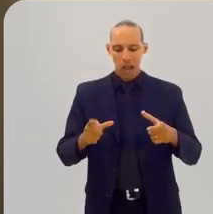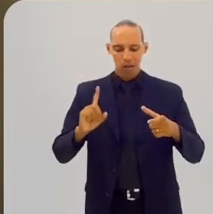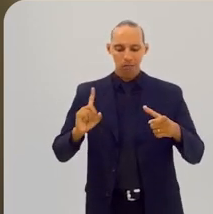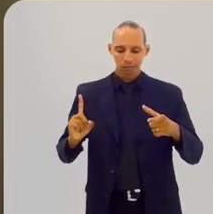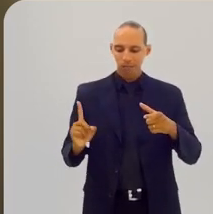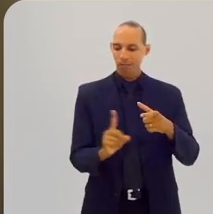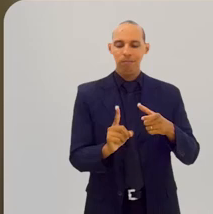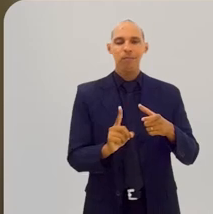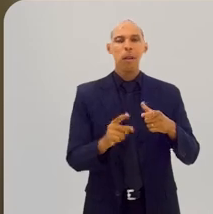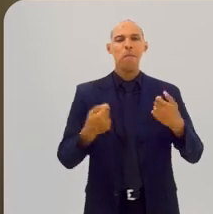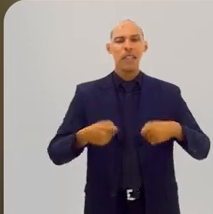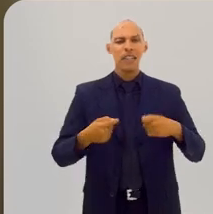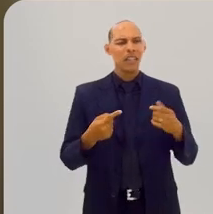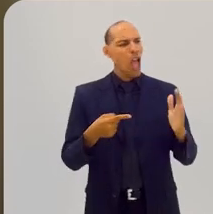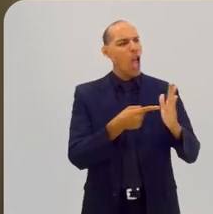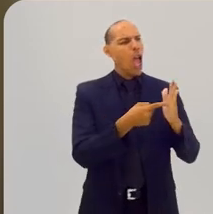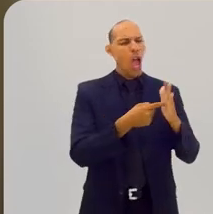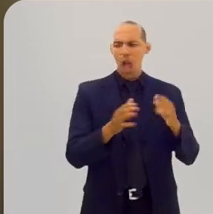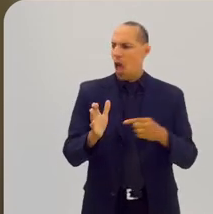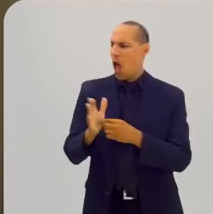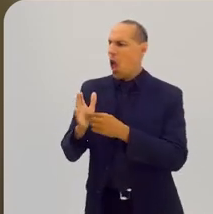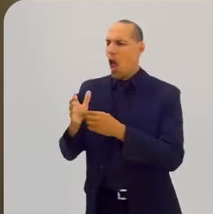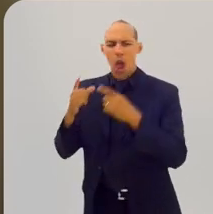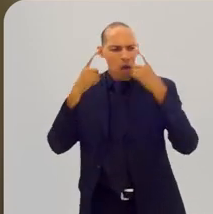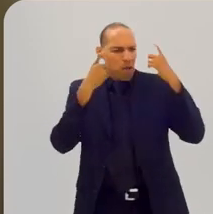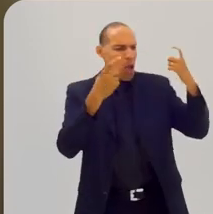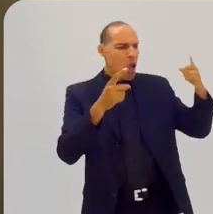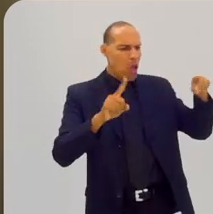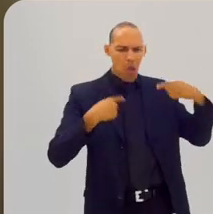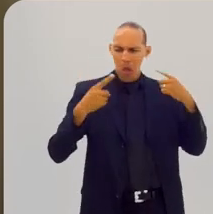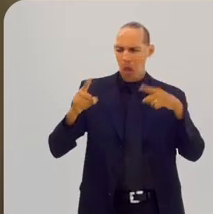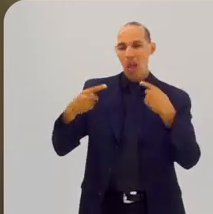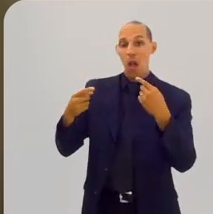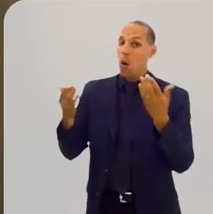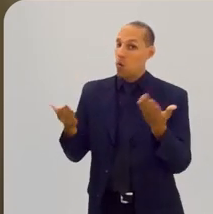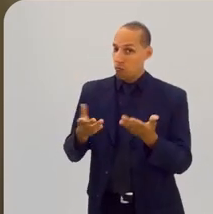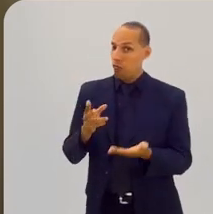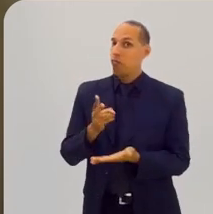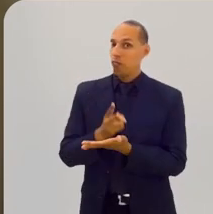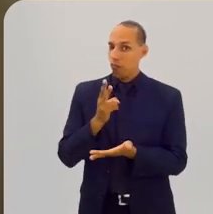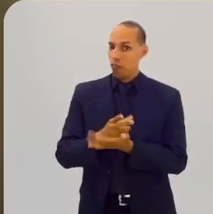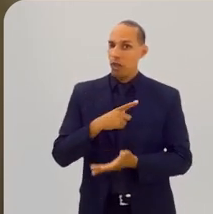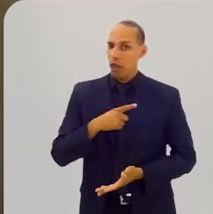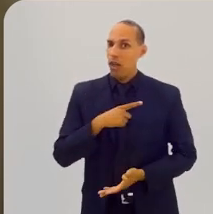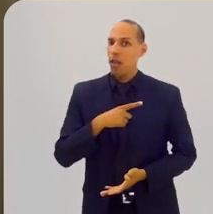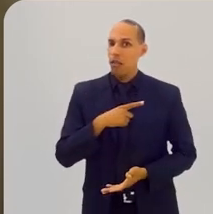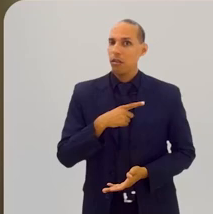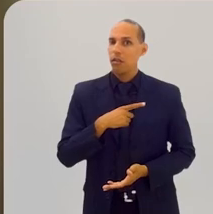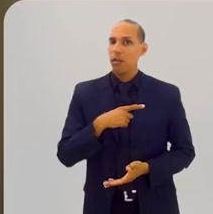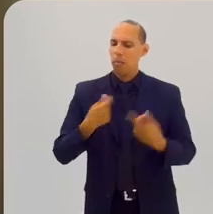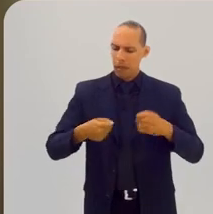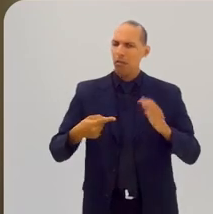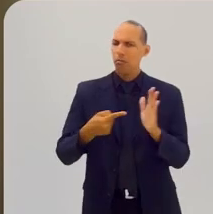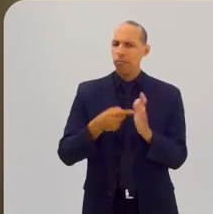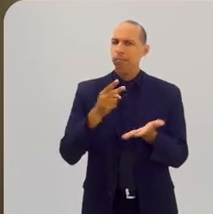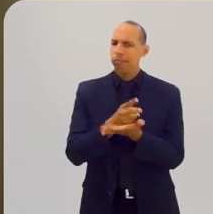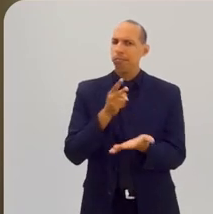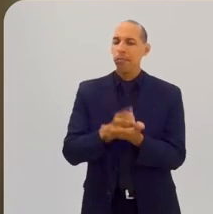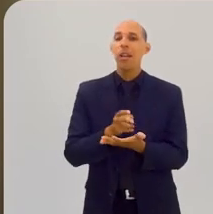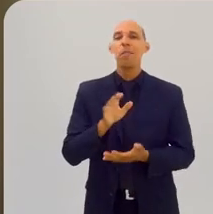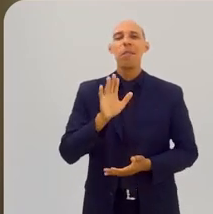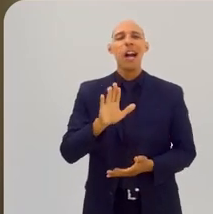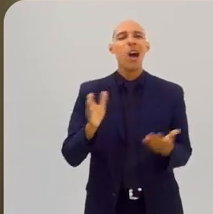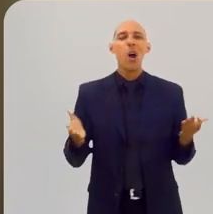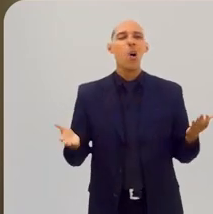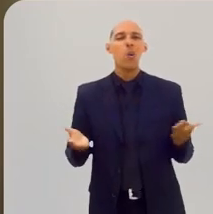lugar ali então a gente tinha que denunciar muito a violência a gente tinha ainda existe muita Claro tem que ser